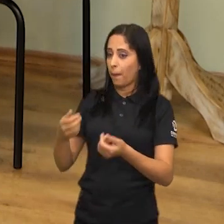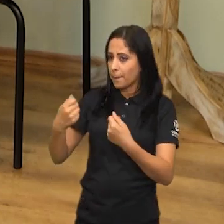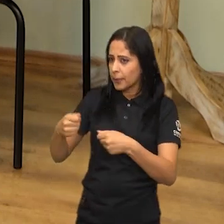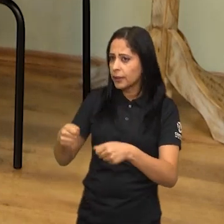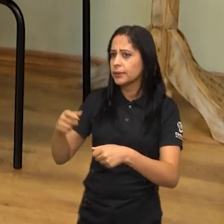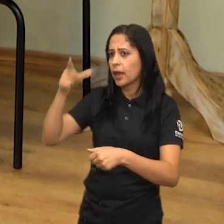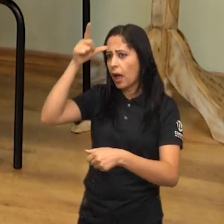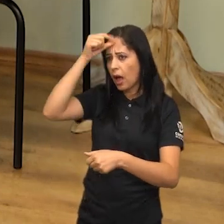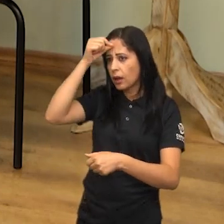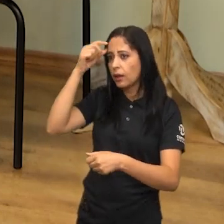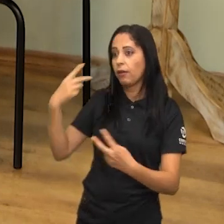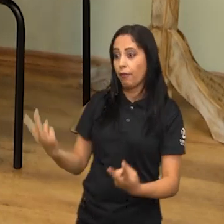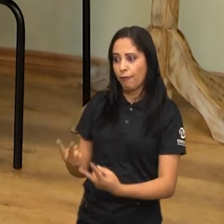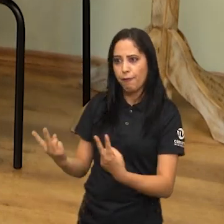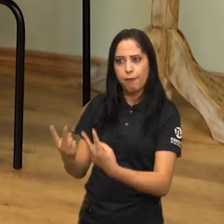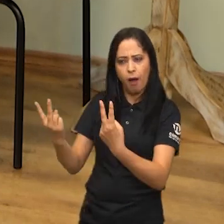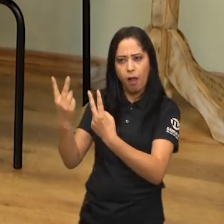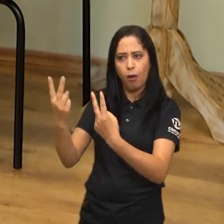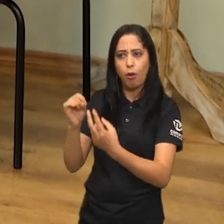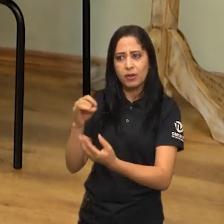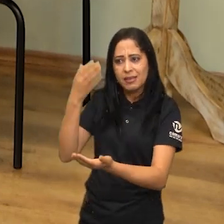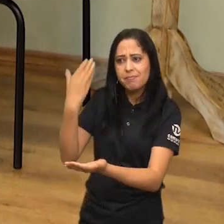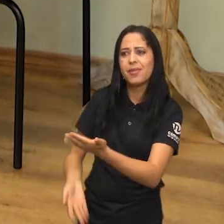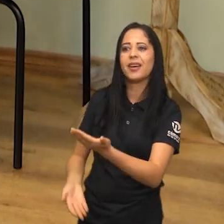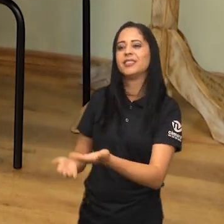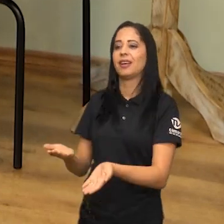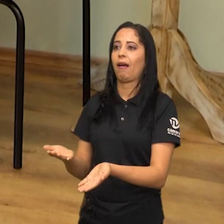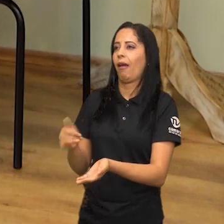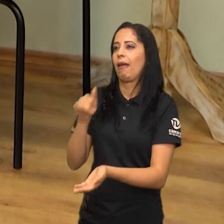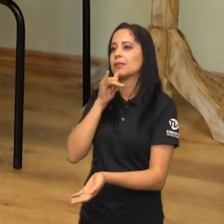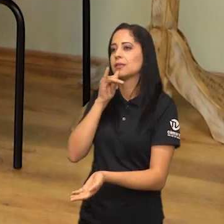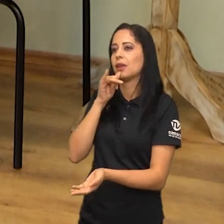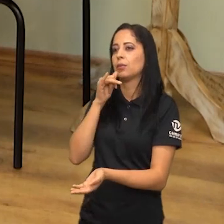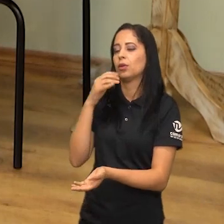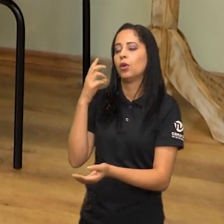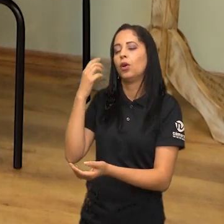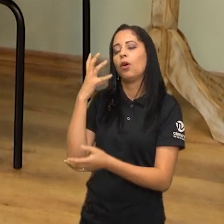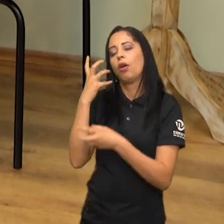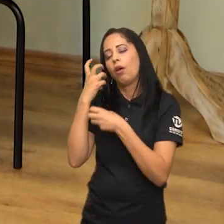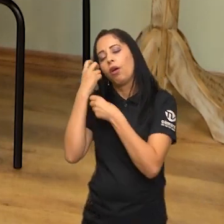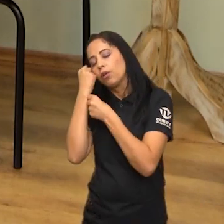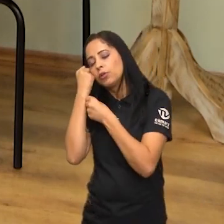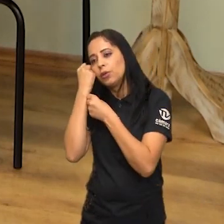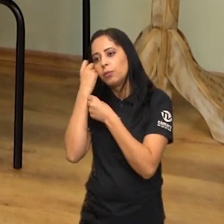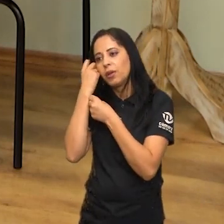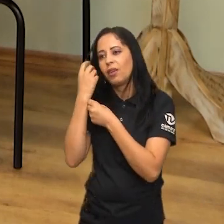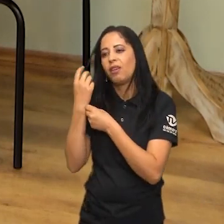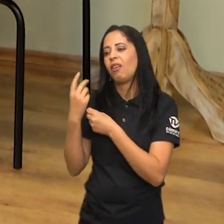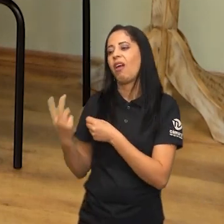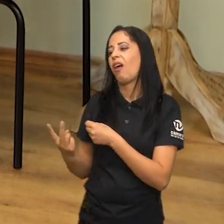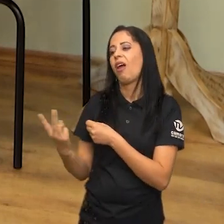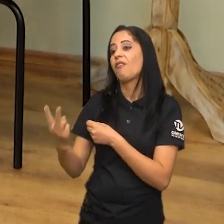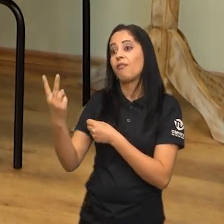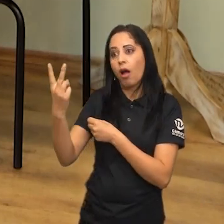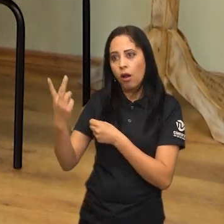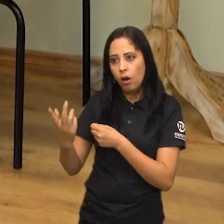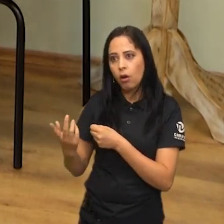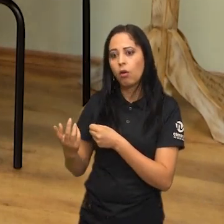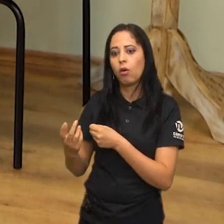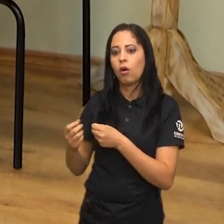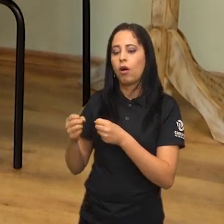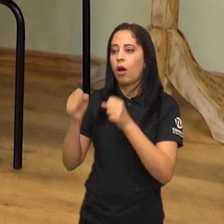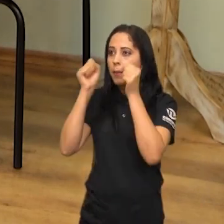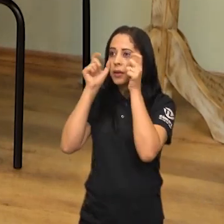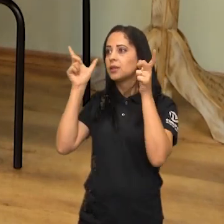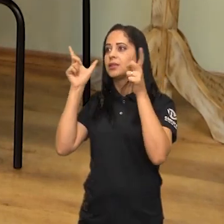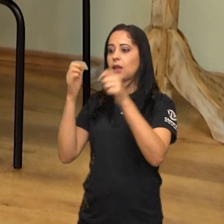dá valor. Começa a valorizar quando a gente perde, né? Exatamente. Tipo, uma noite de sono, mas olha só que diferença, que emoção, né? Acordar, amanhecer o dia e começar a chorar.